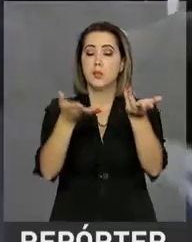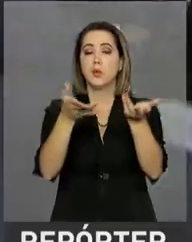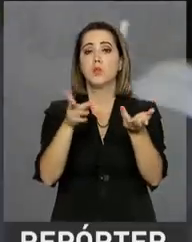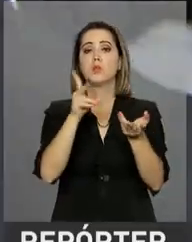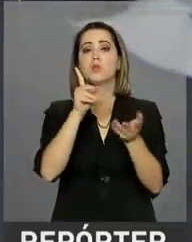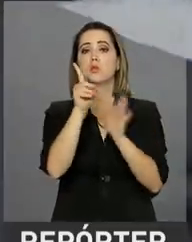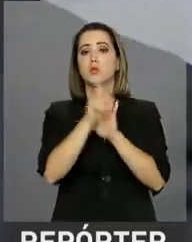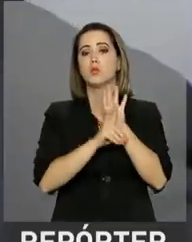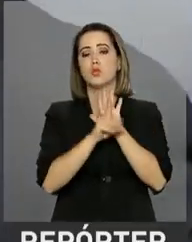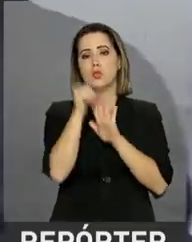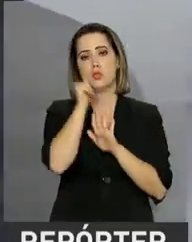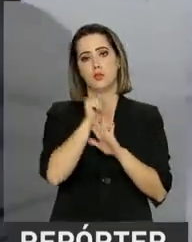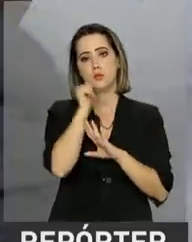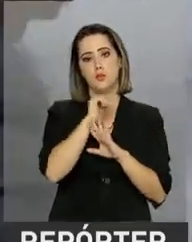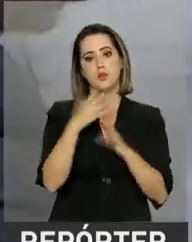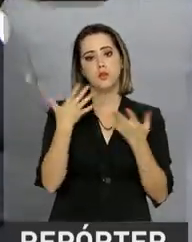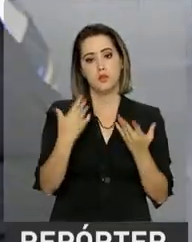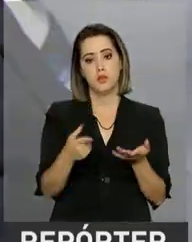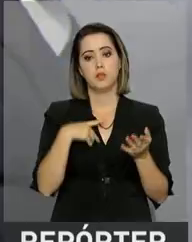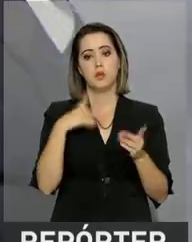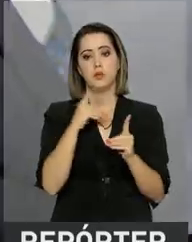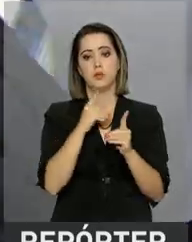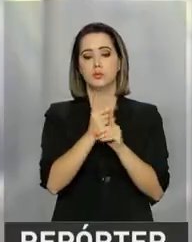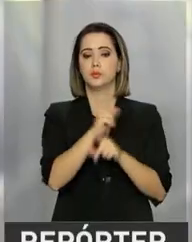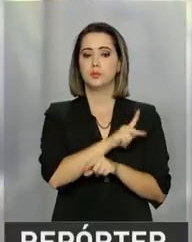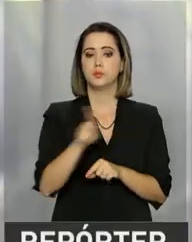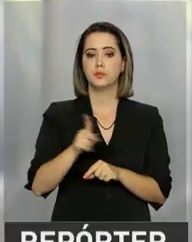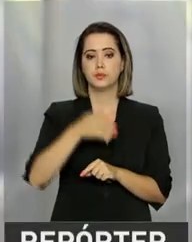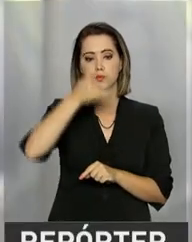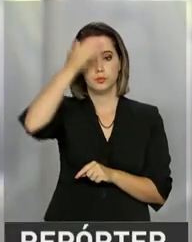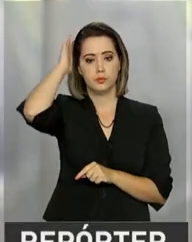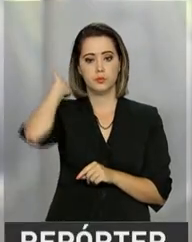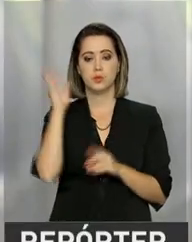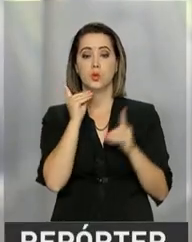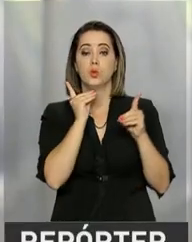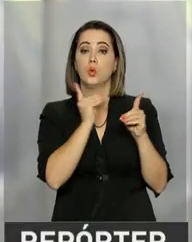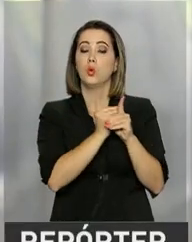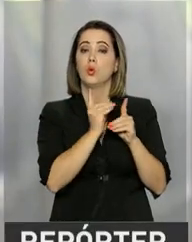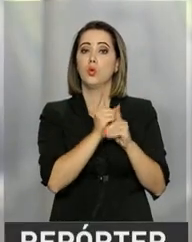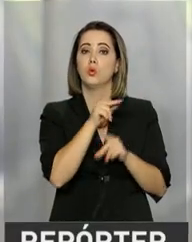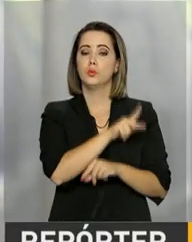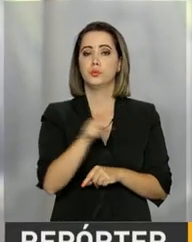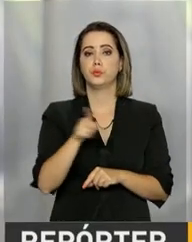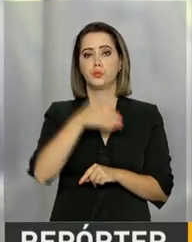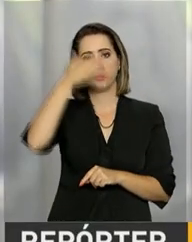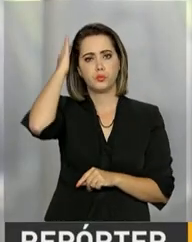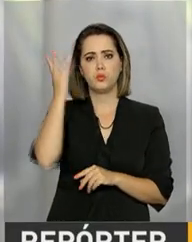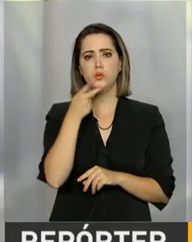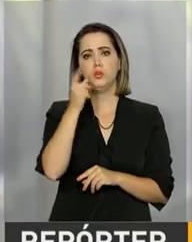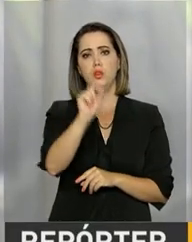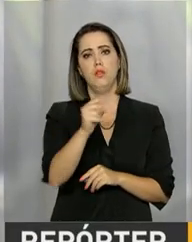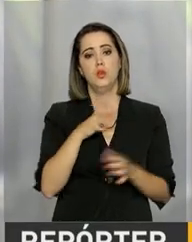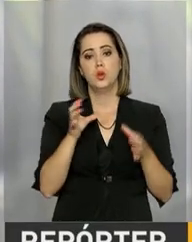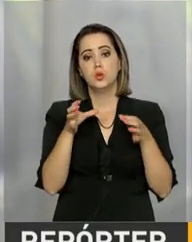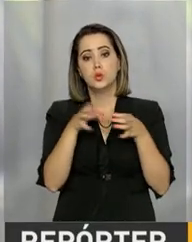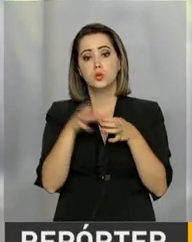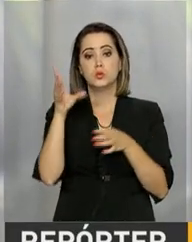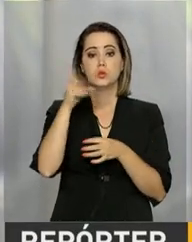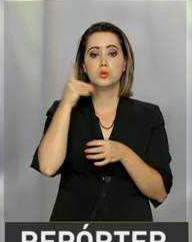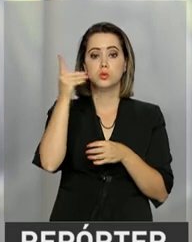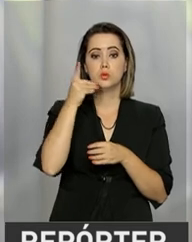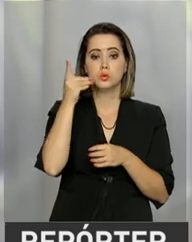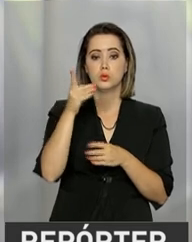mulheres e foram recebidas pelo presidente. No encontro, o Michel Temer destacou que a dimensão parlamentar da